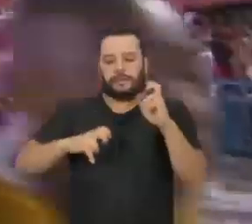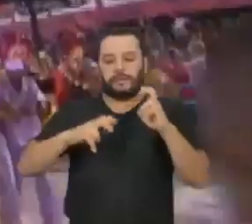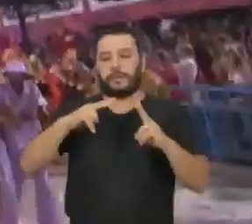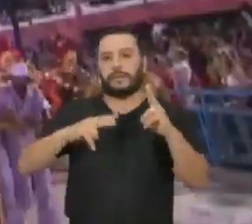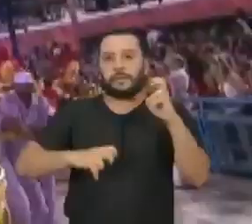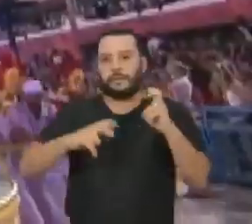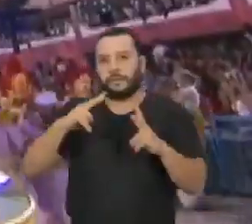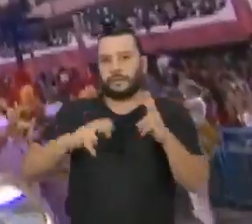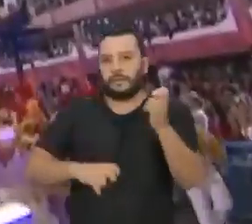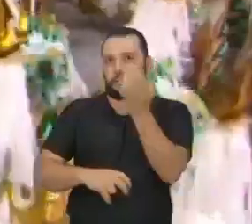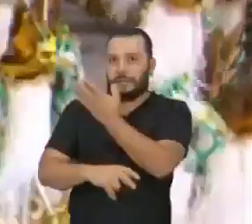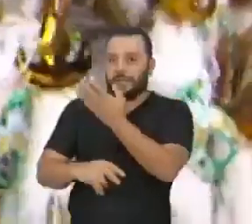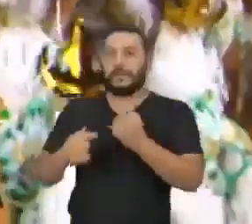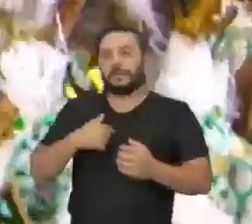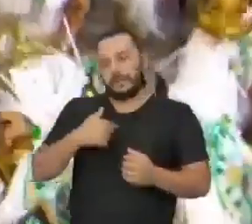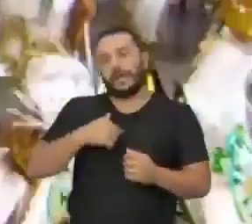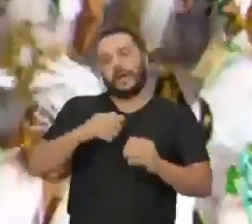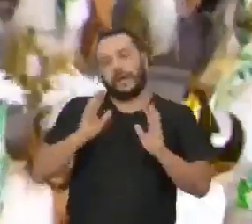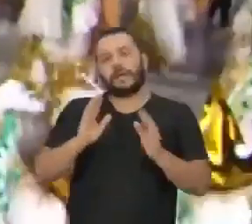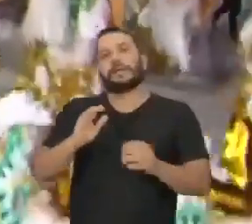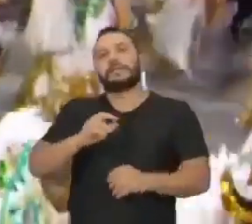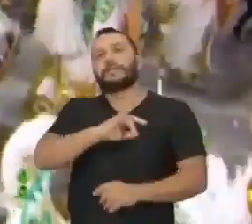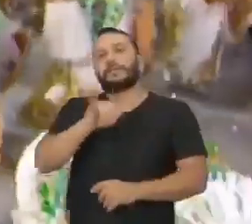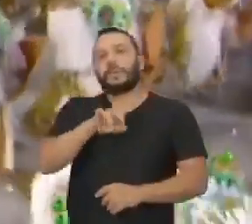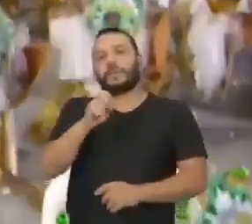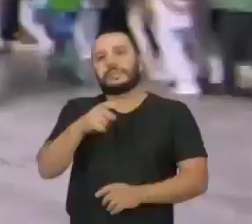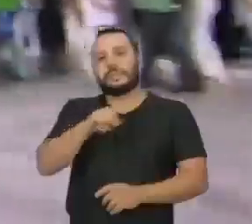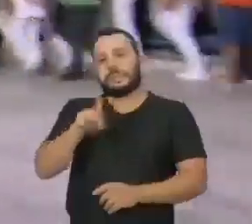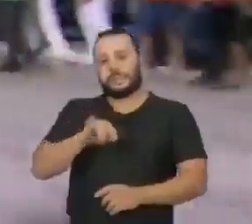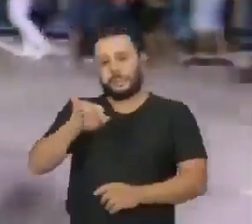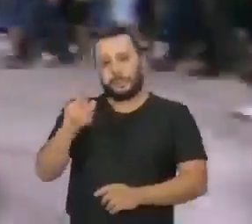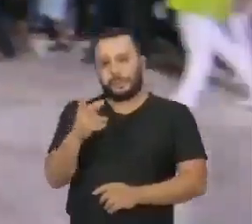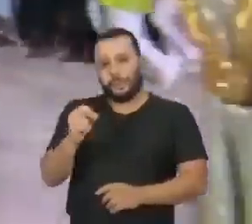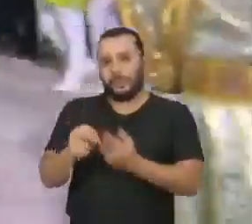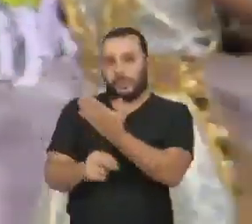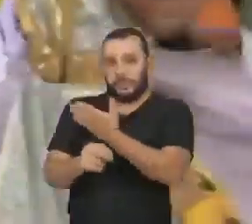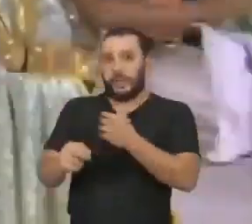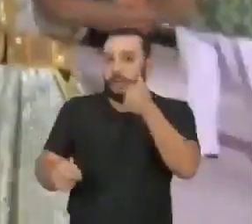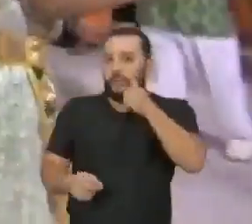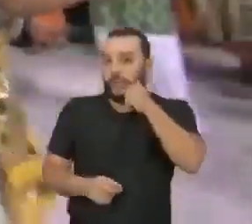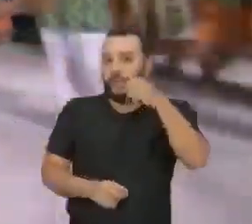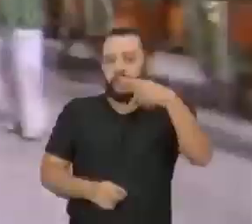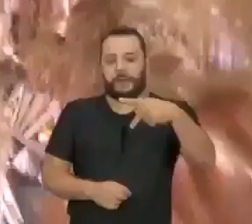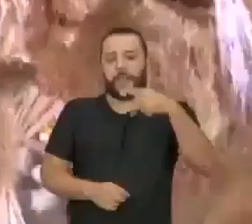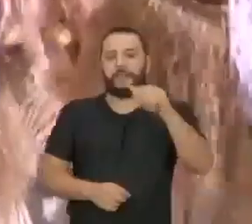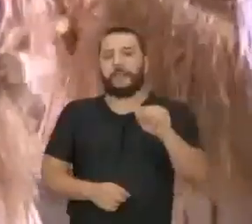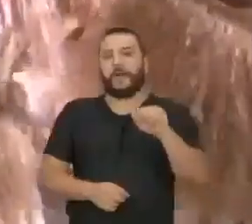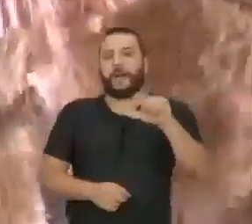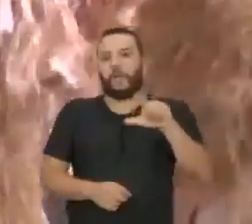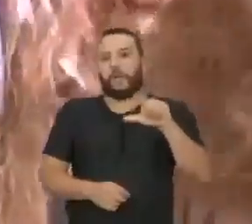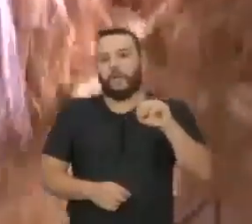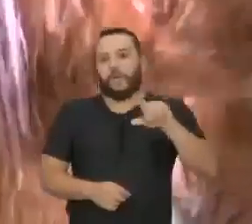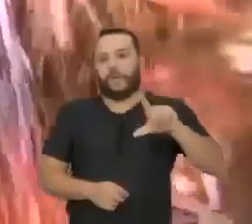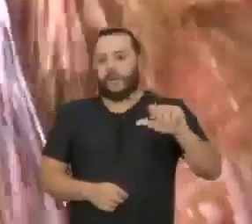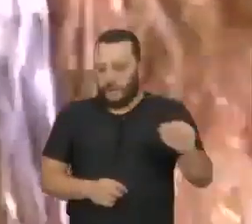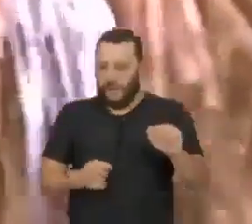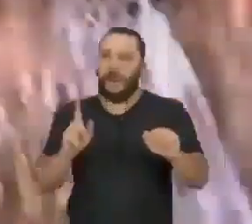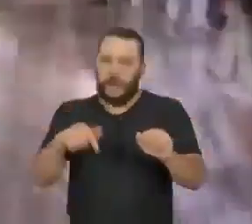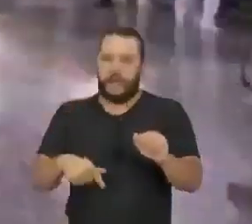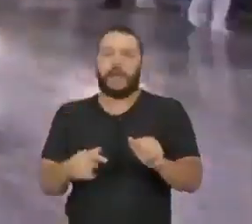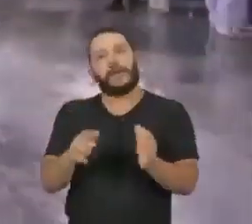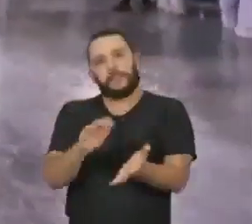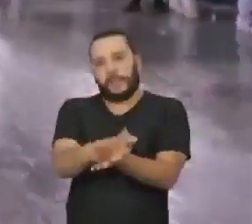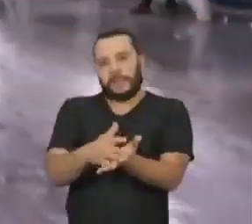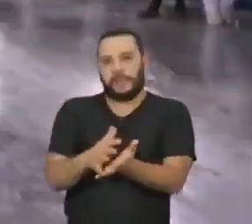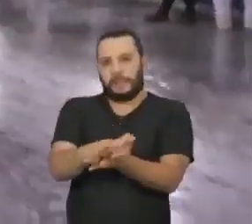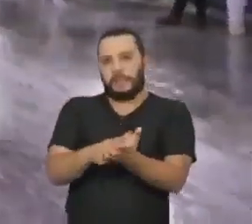santo Joãozinho de Gomeia. A escola trouxe de volta a atriz Paola Oliveira como madrinha da bateria e luta pelo retorno ao desfile